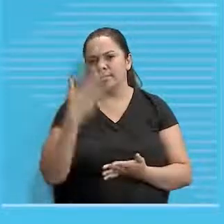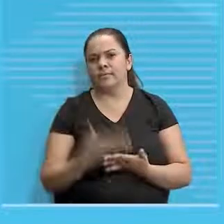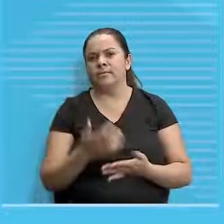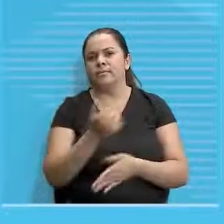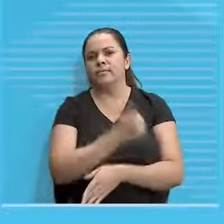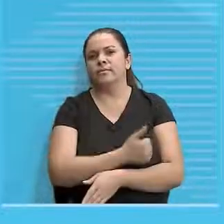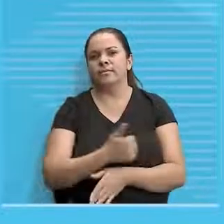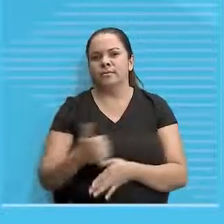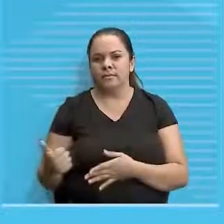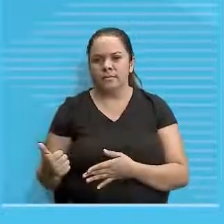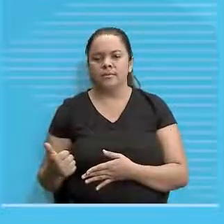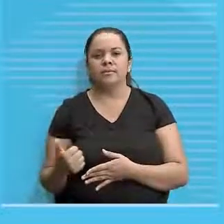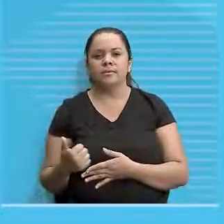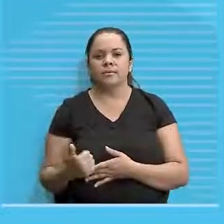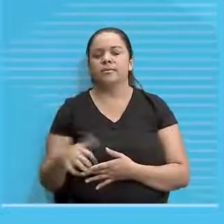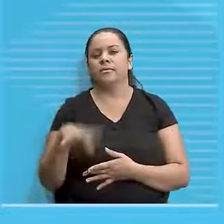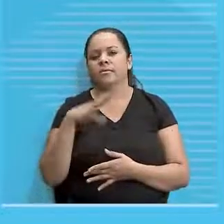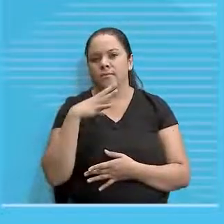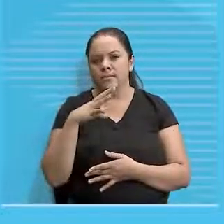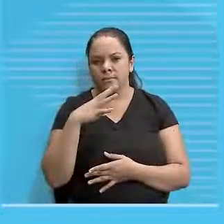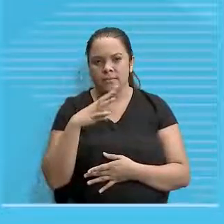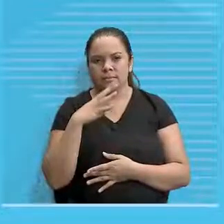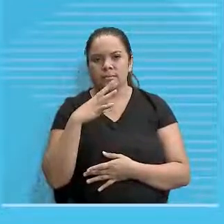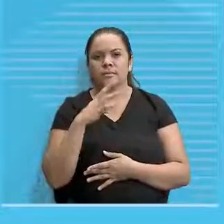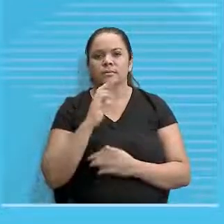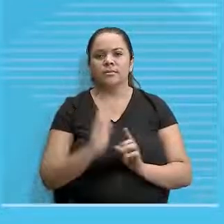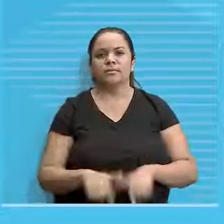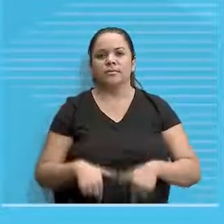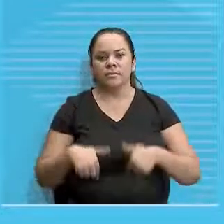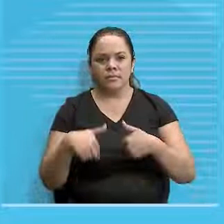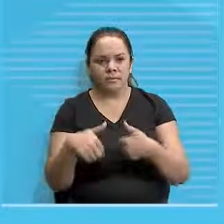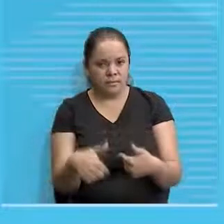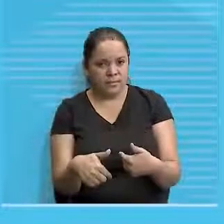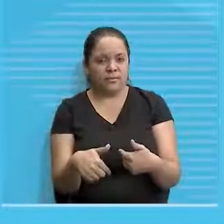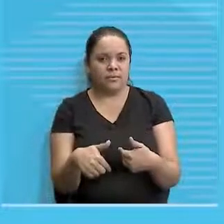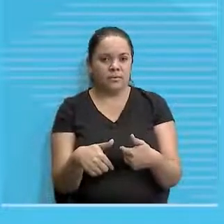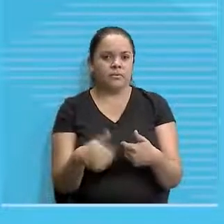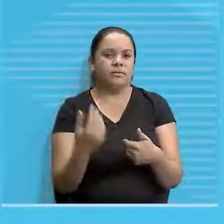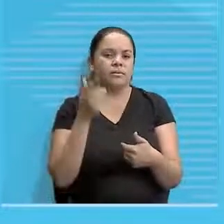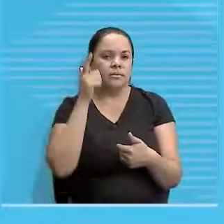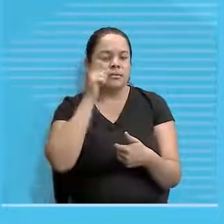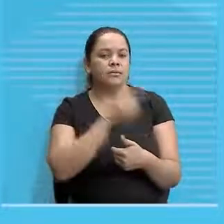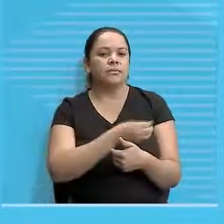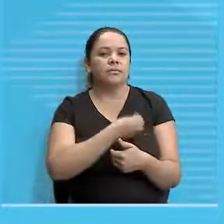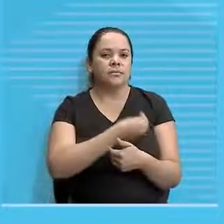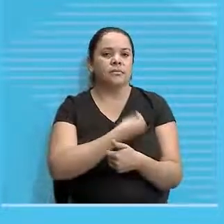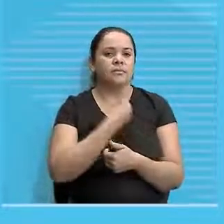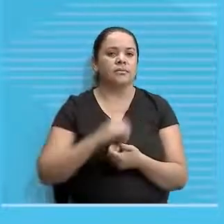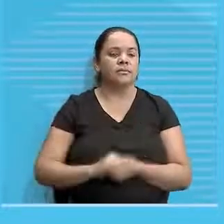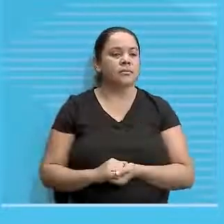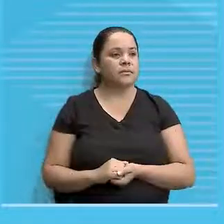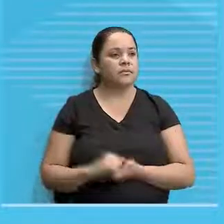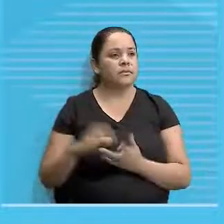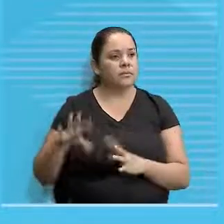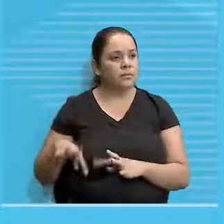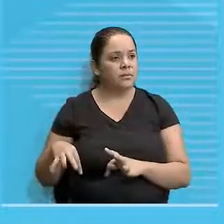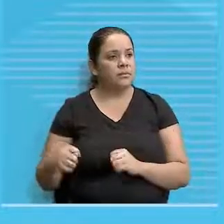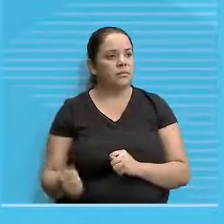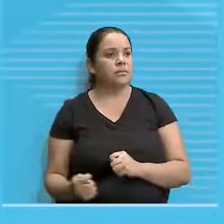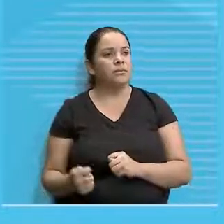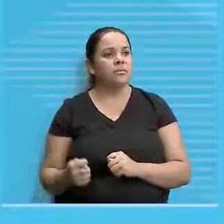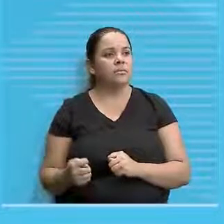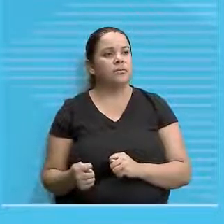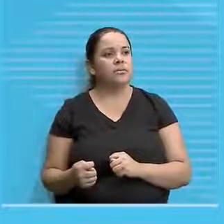foi adquirindo, a luta pela sobrevivência, tudo que foi construído e feito através